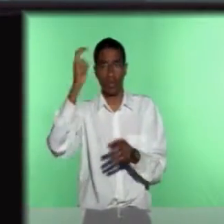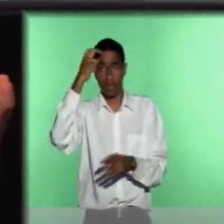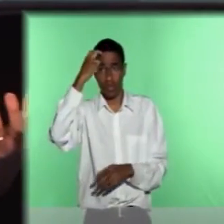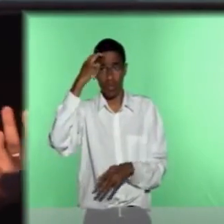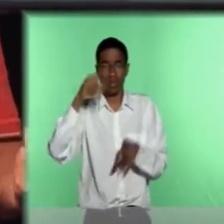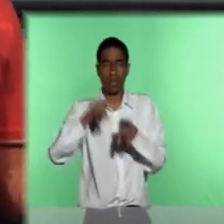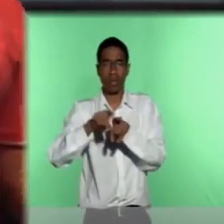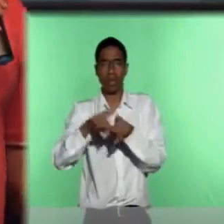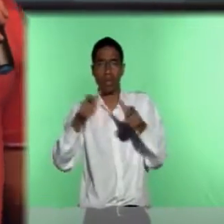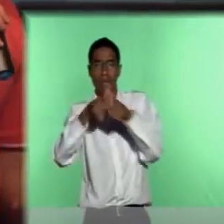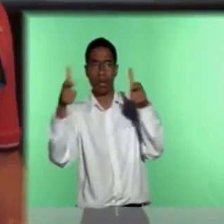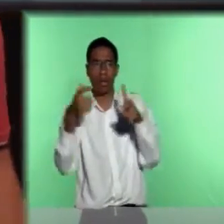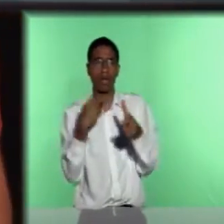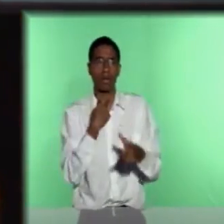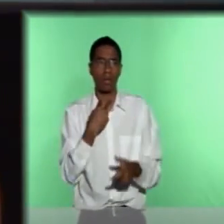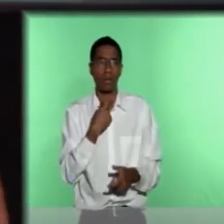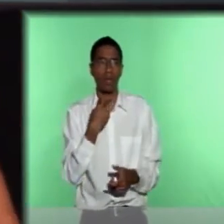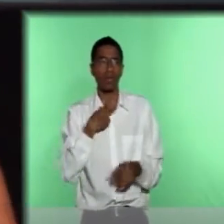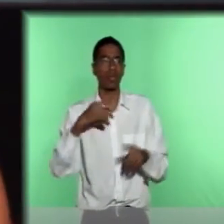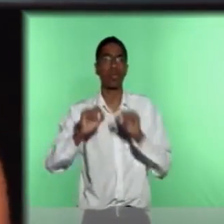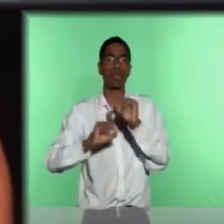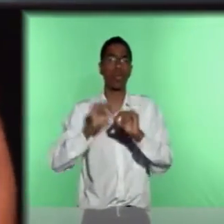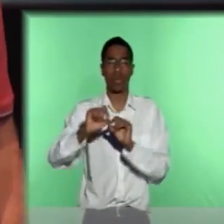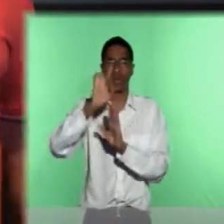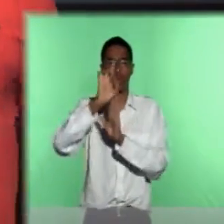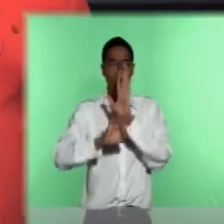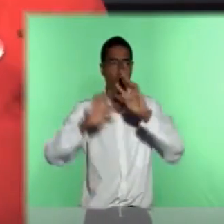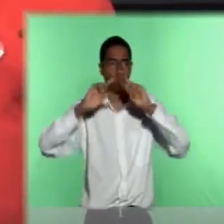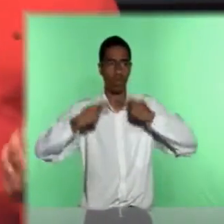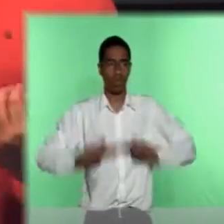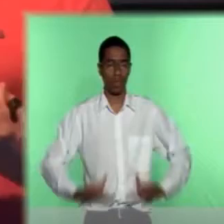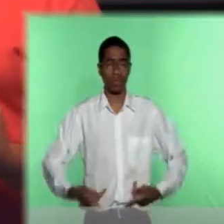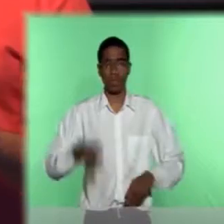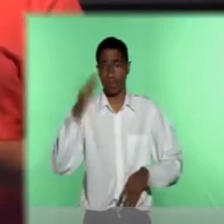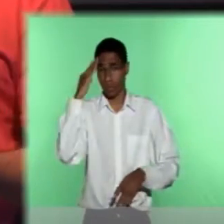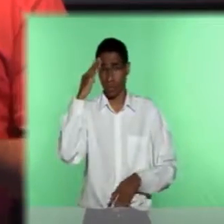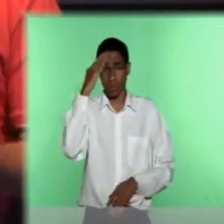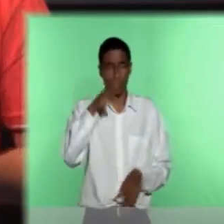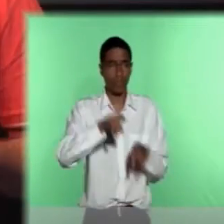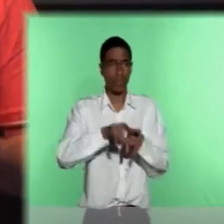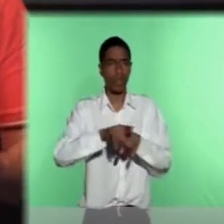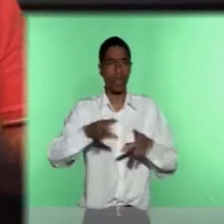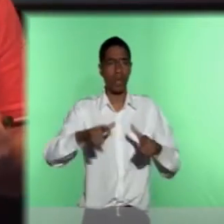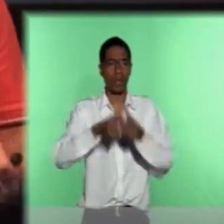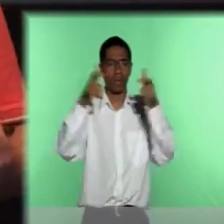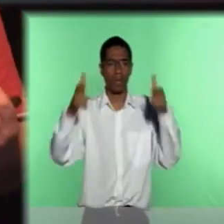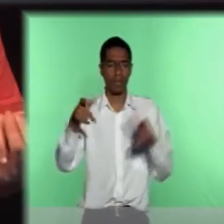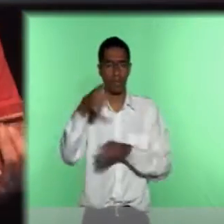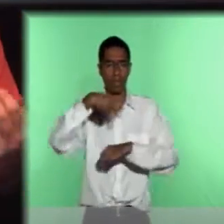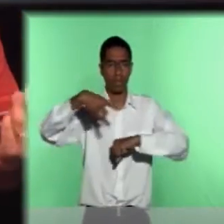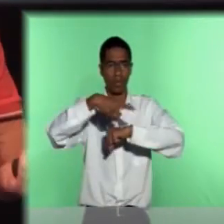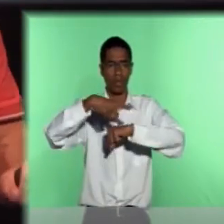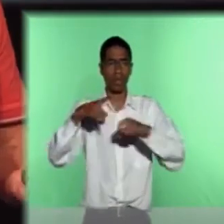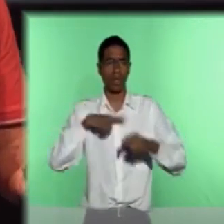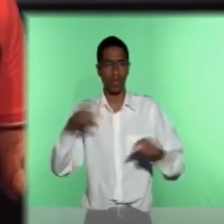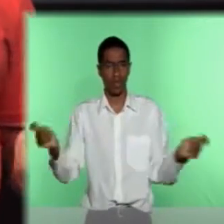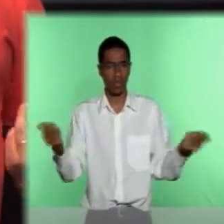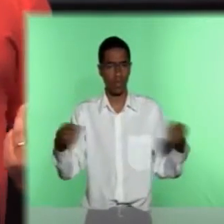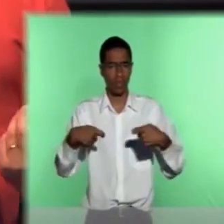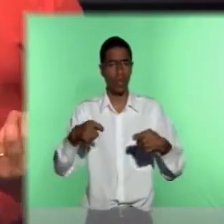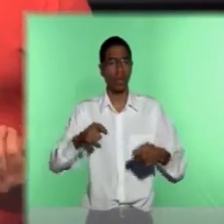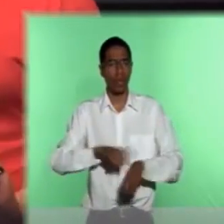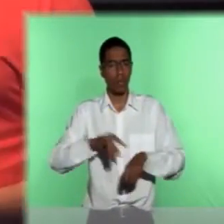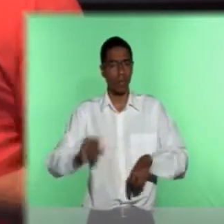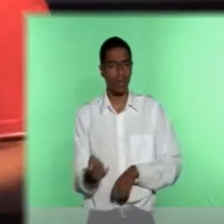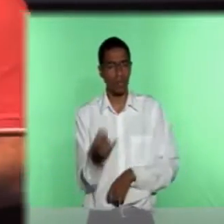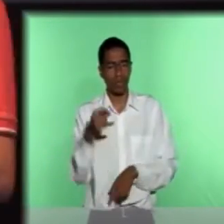não pode ser maior do que a tradição dos direitos humanos, e inclusiva, porque muitos países também têm dificuldade de lidar com o fato